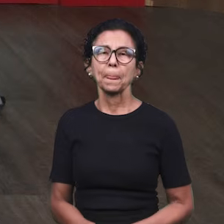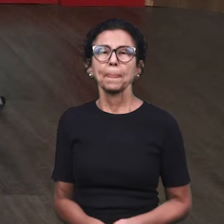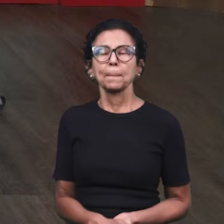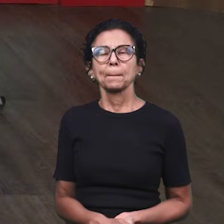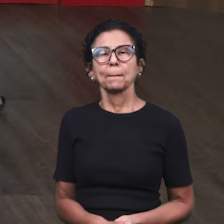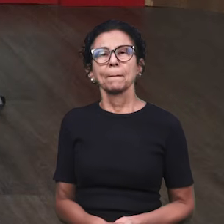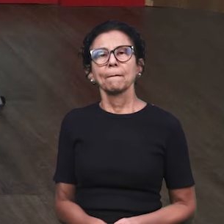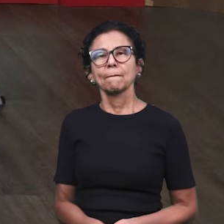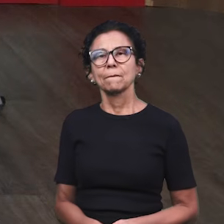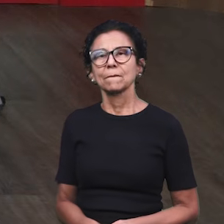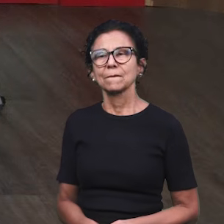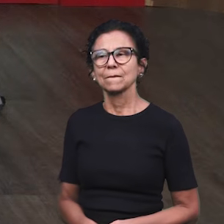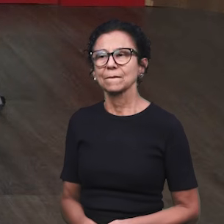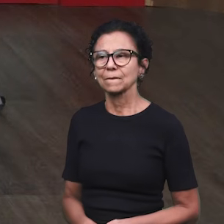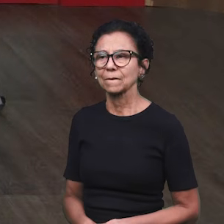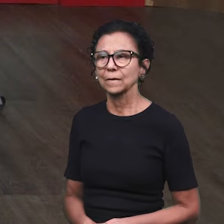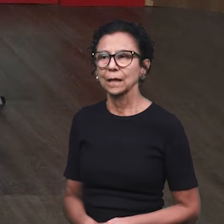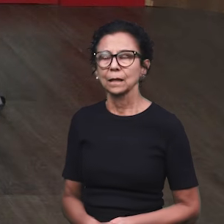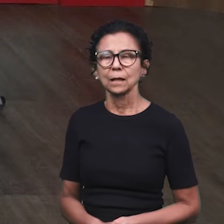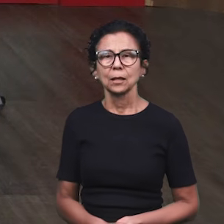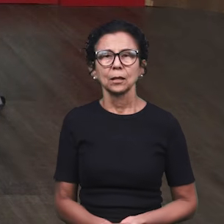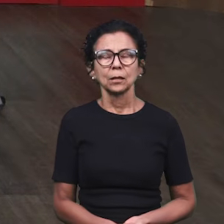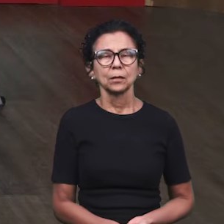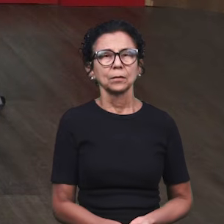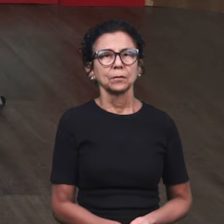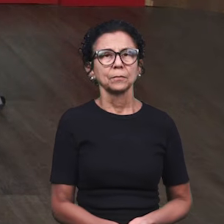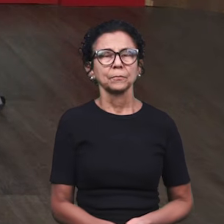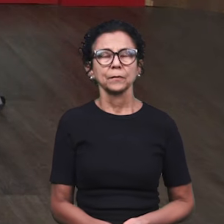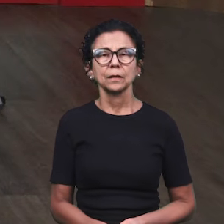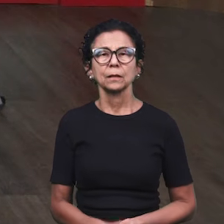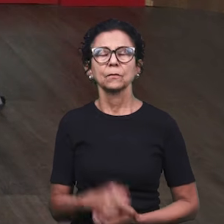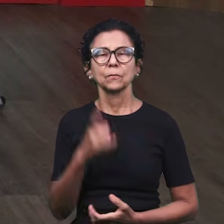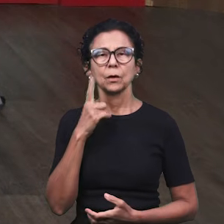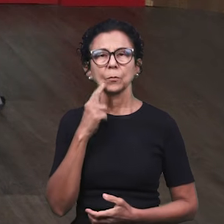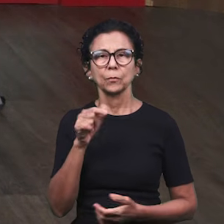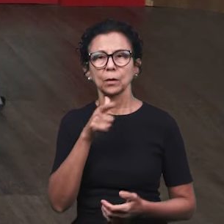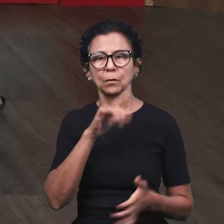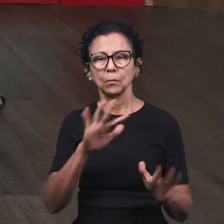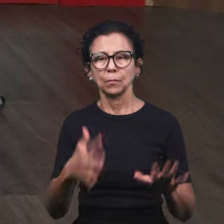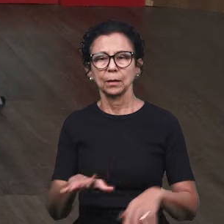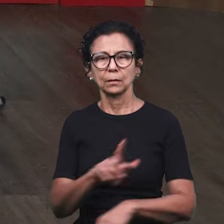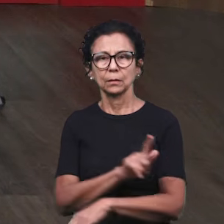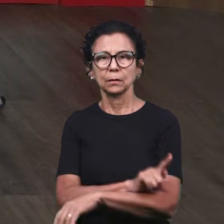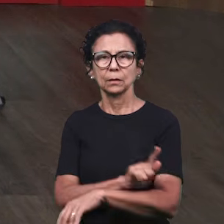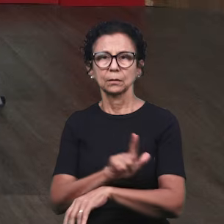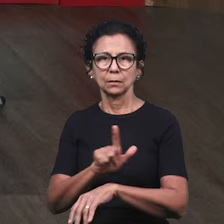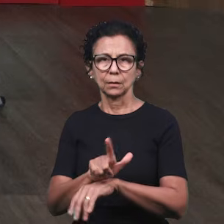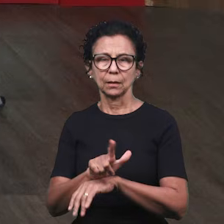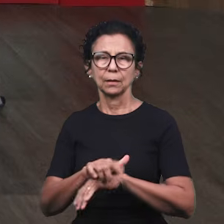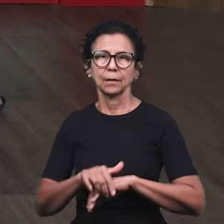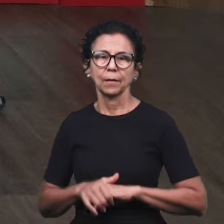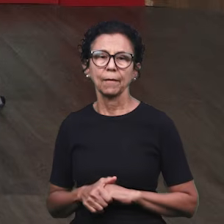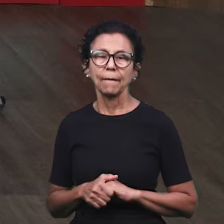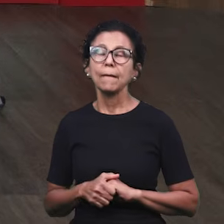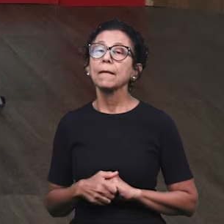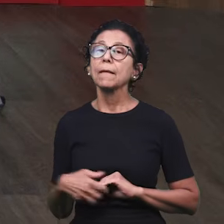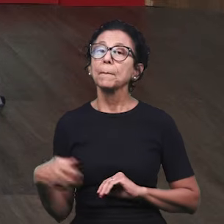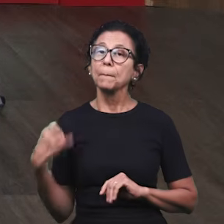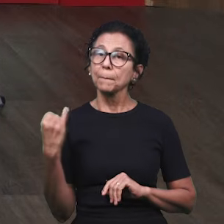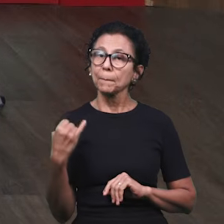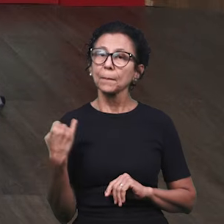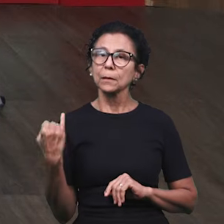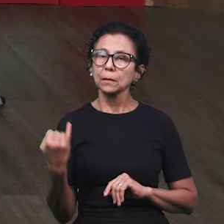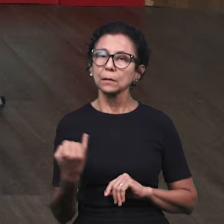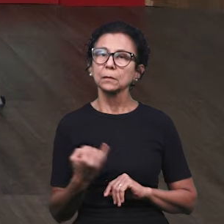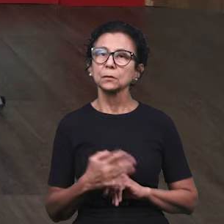porque é muito importante nós explorarmos o ambiente, né, onde Jesus está atuando. Então aqui nós